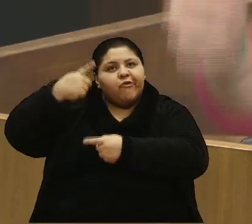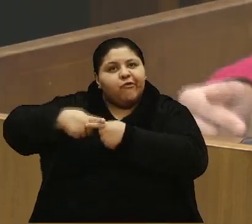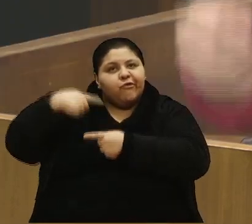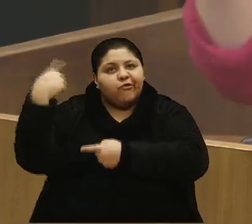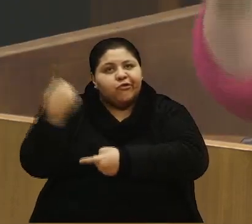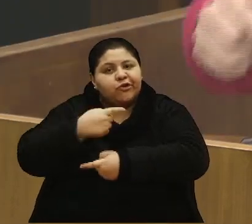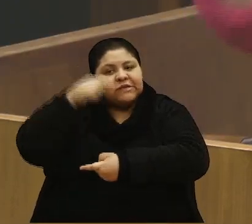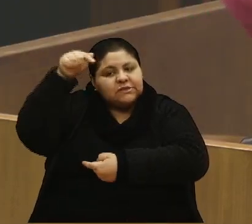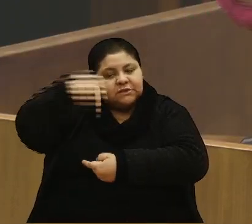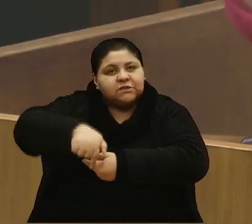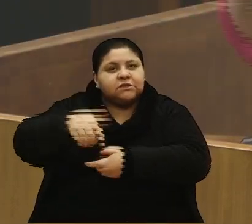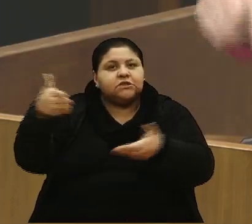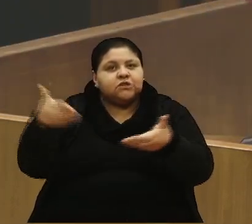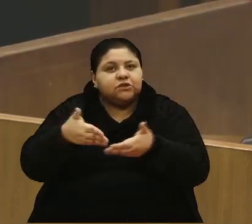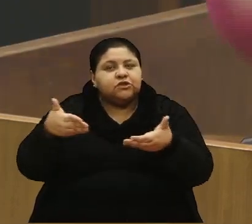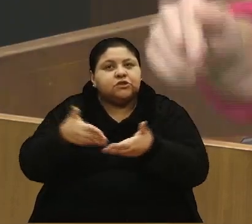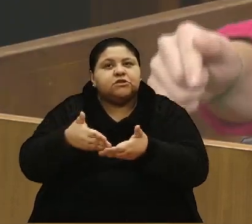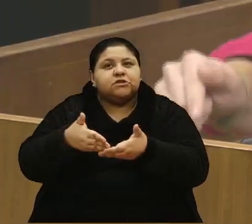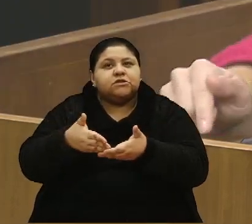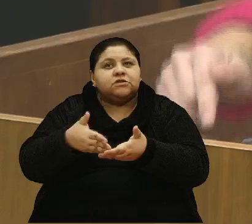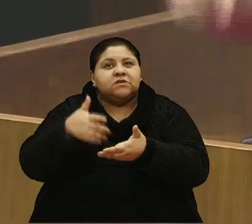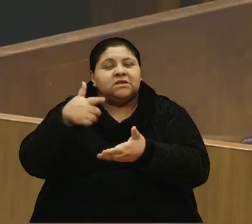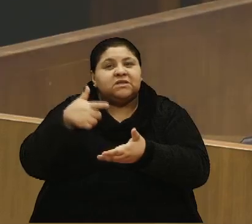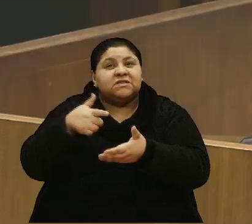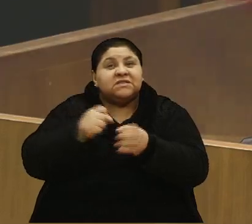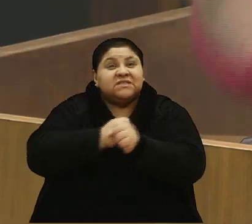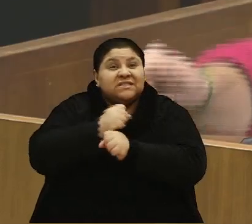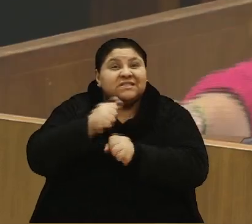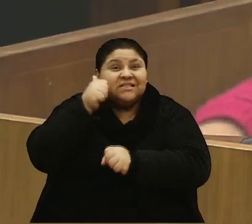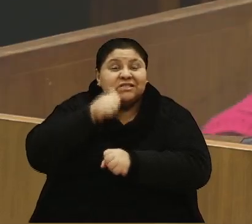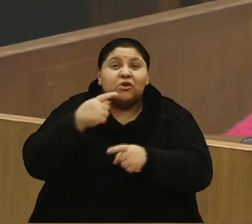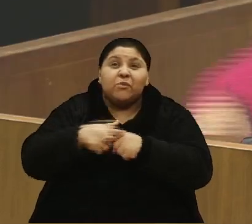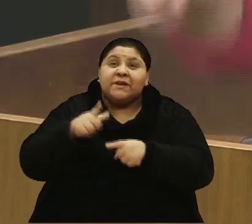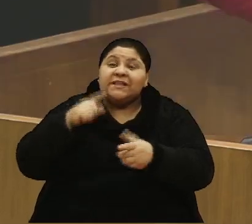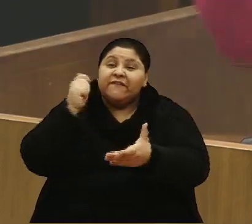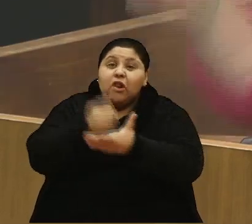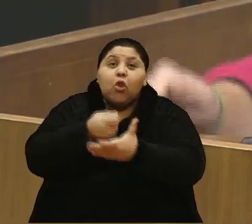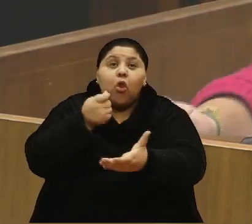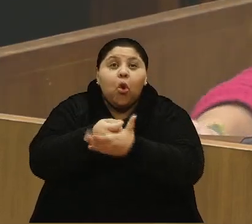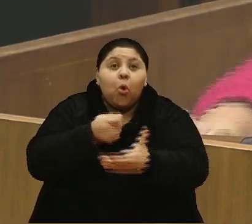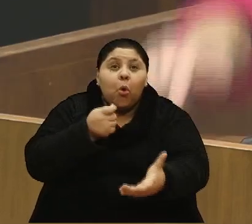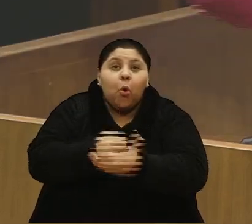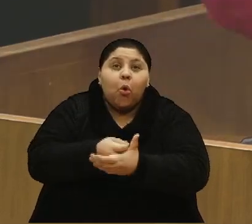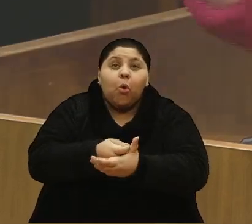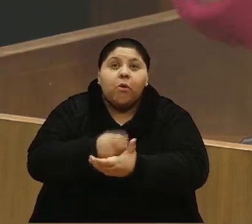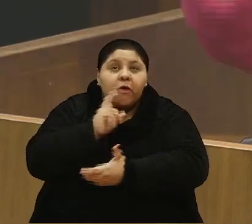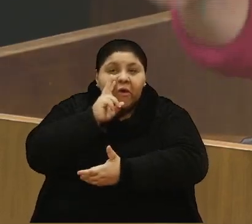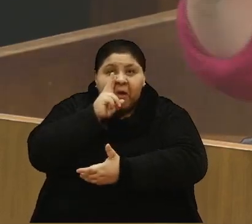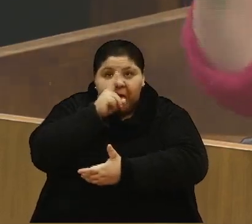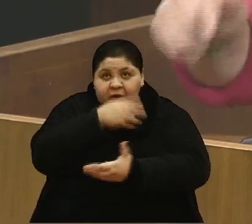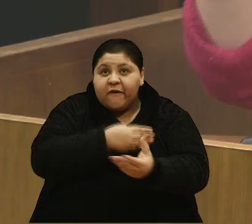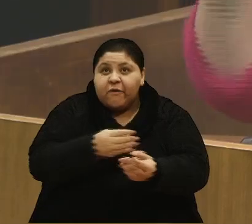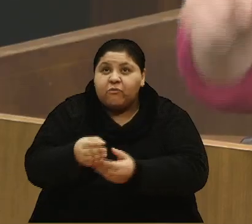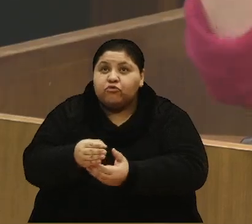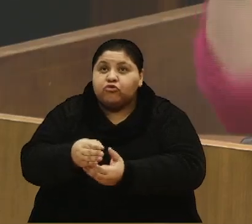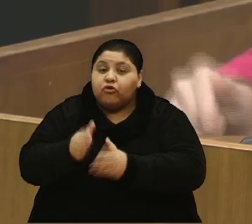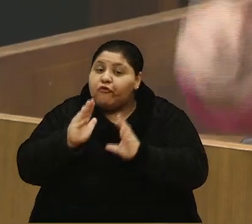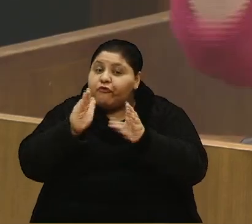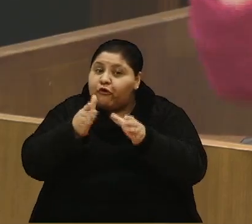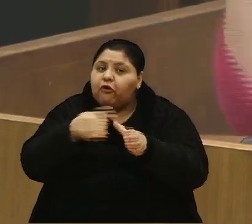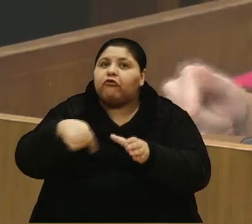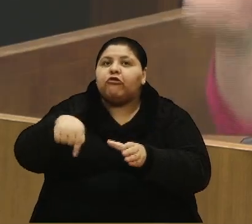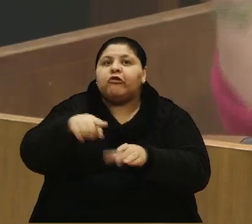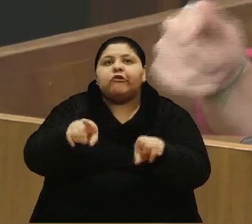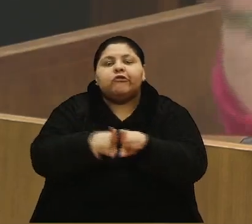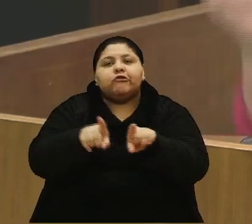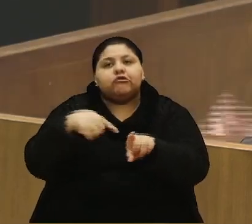estamos aqui hoje, se nós estamos aqui às 7, foi porque teve muita luta, muita resistência e muita persistência nossa também